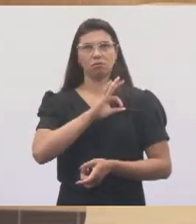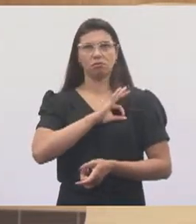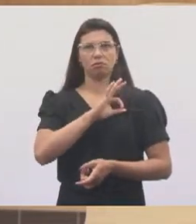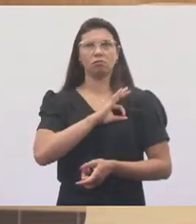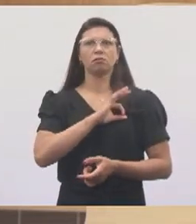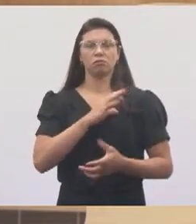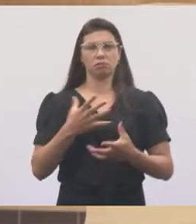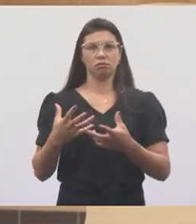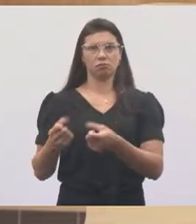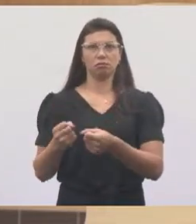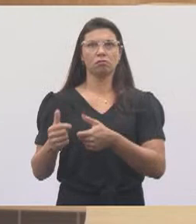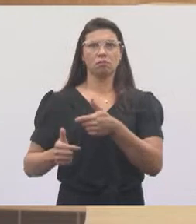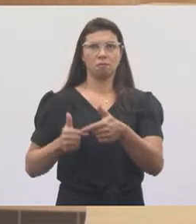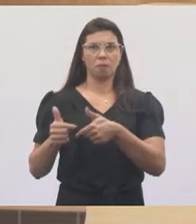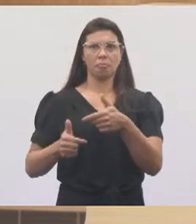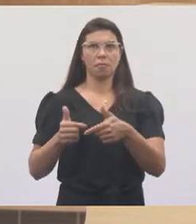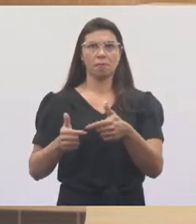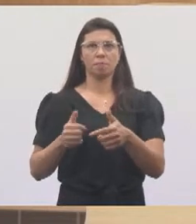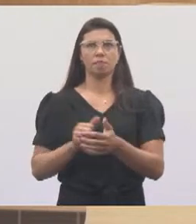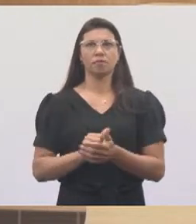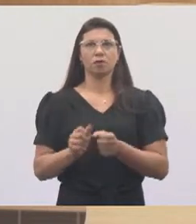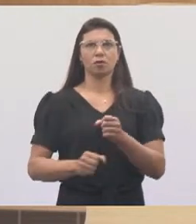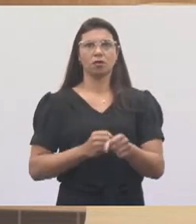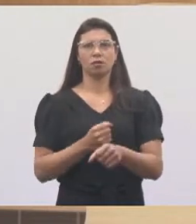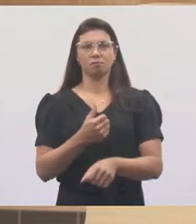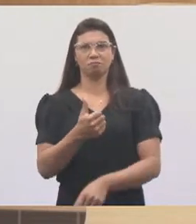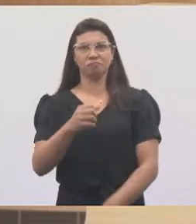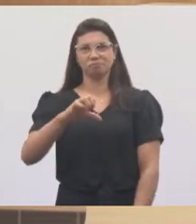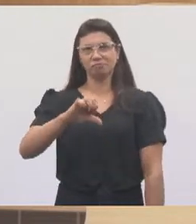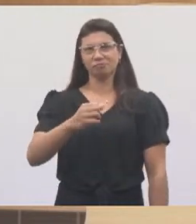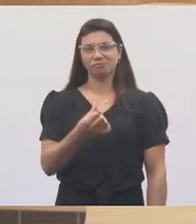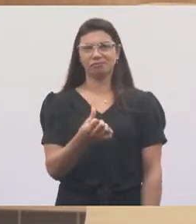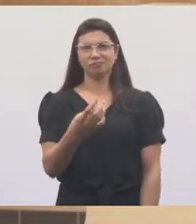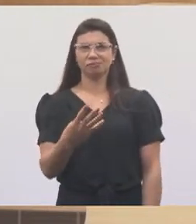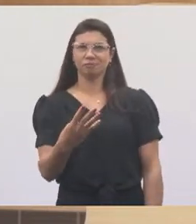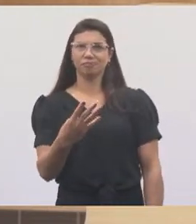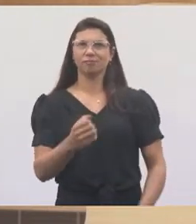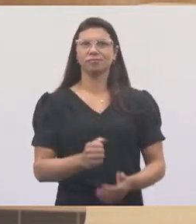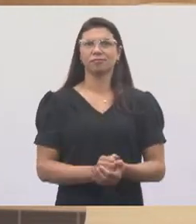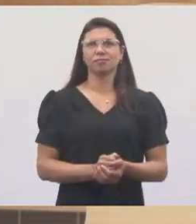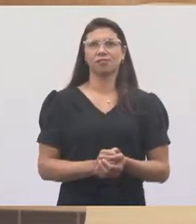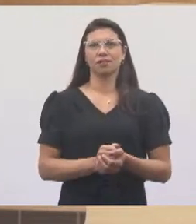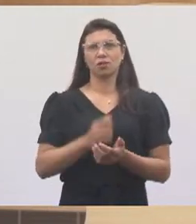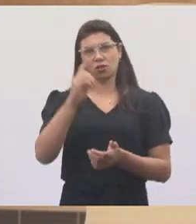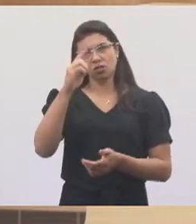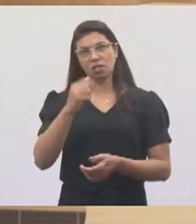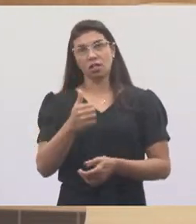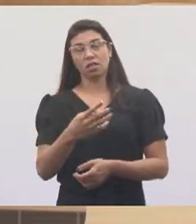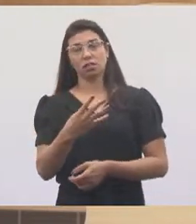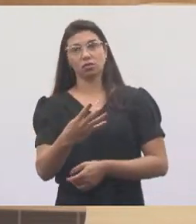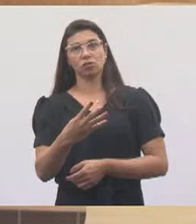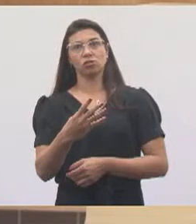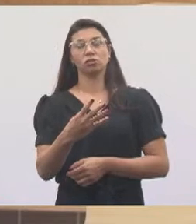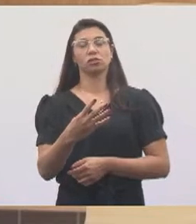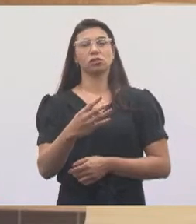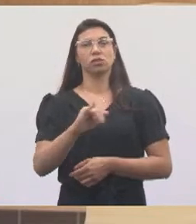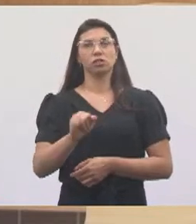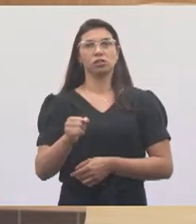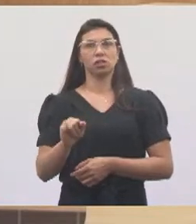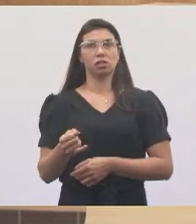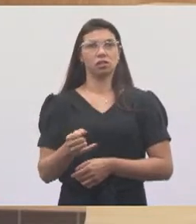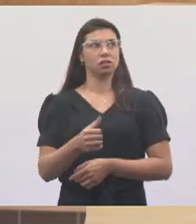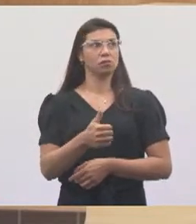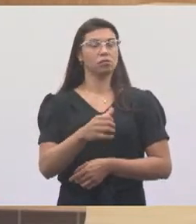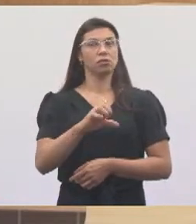janeiro de 1994, conforme publicação no DOE de 14 de janeiro de 1994,